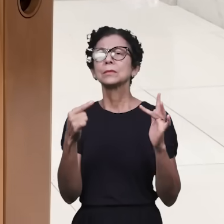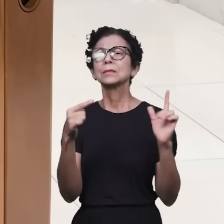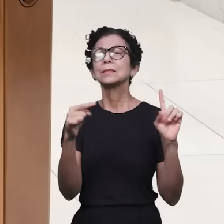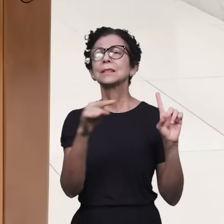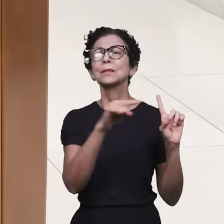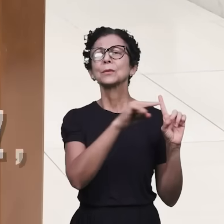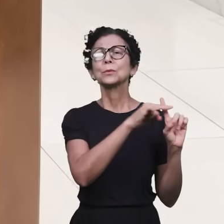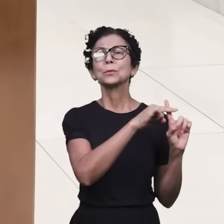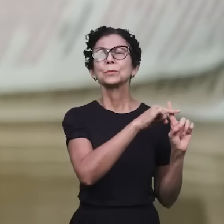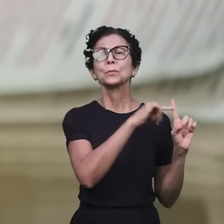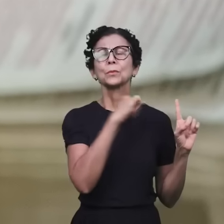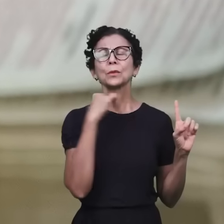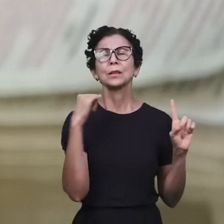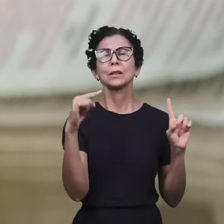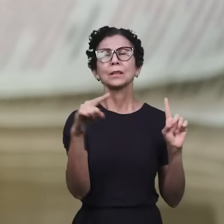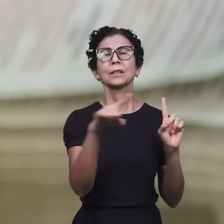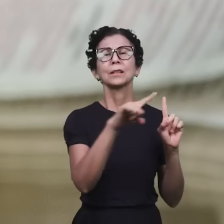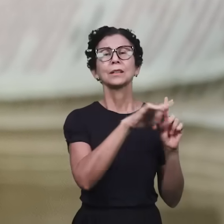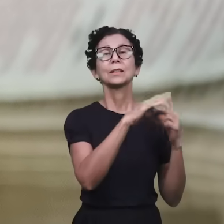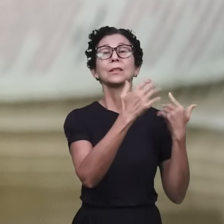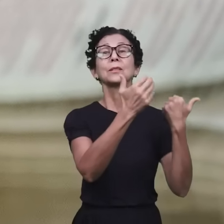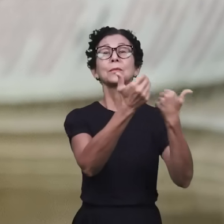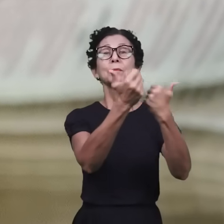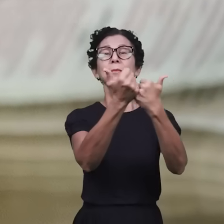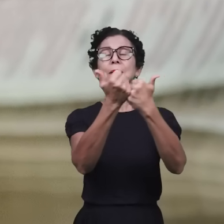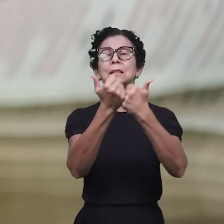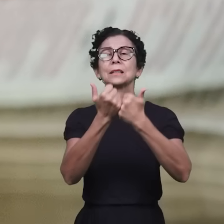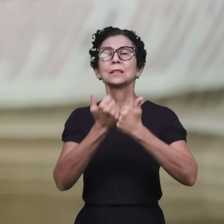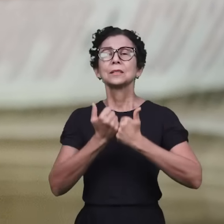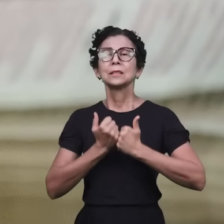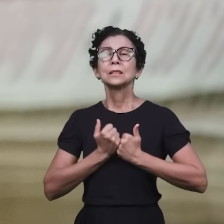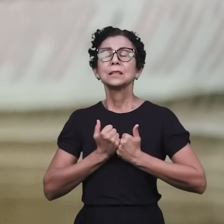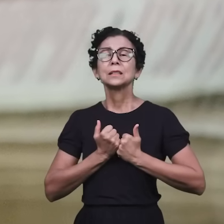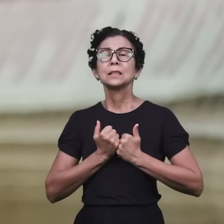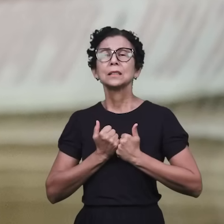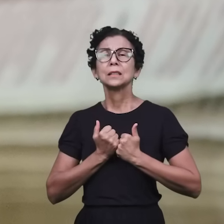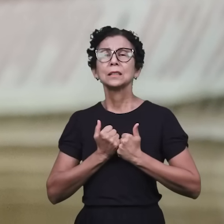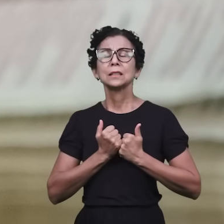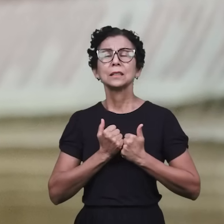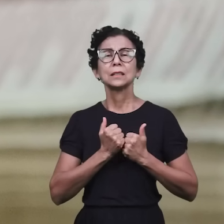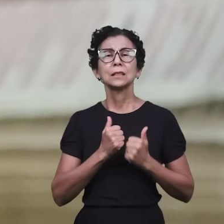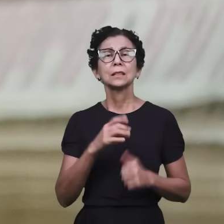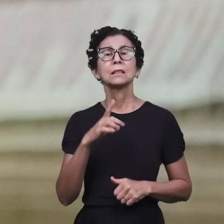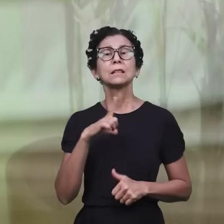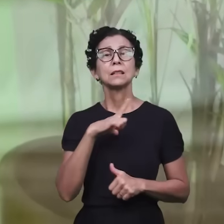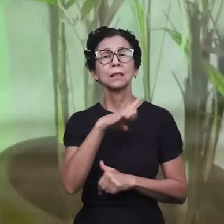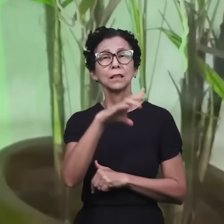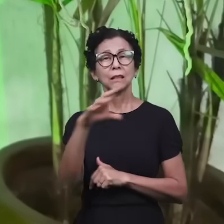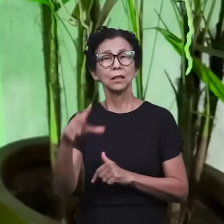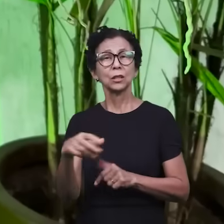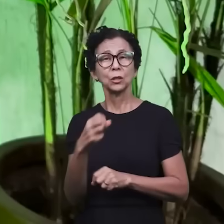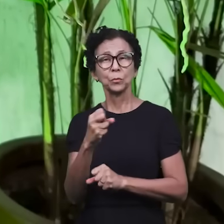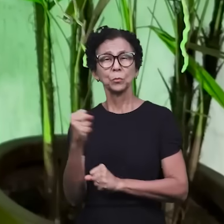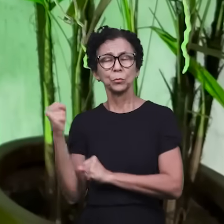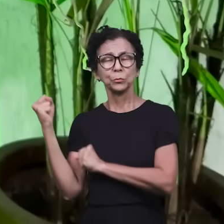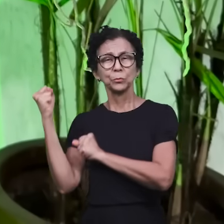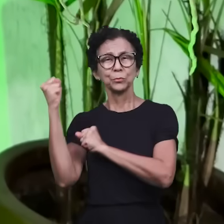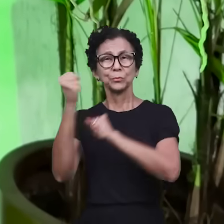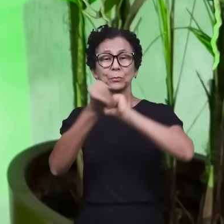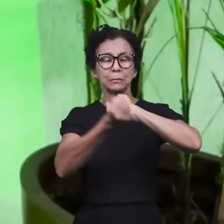na cruz tem poder para me